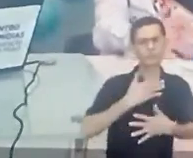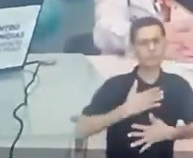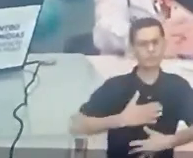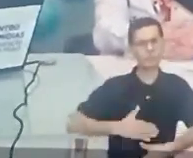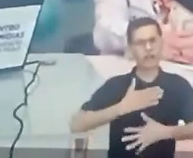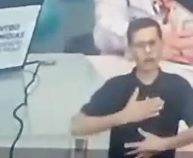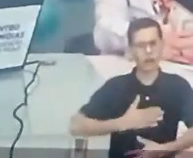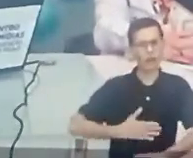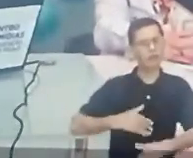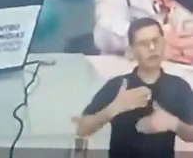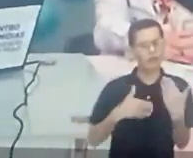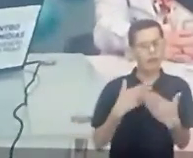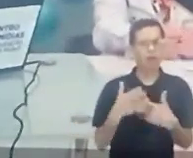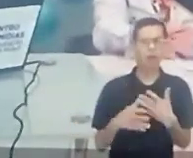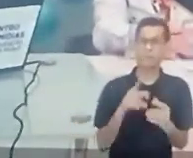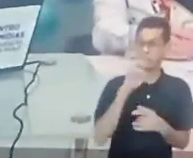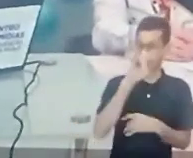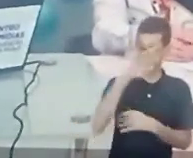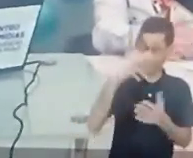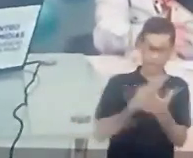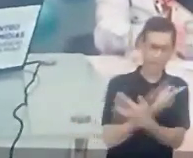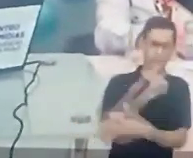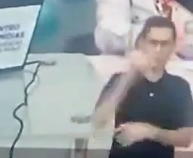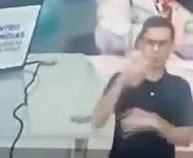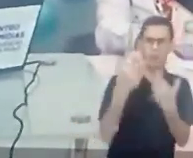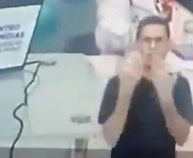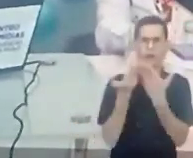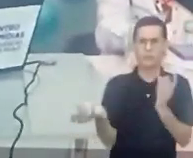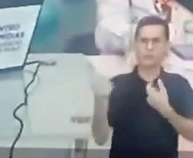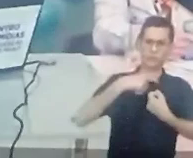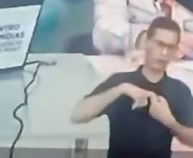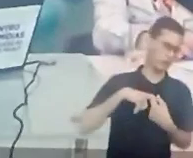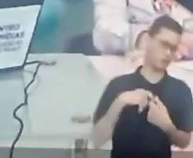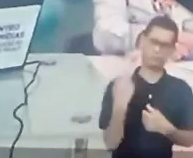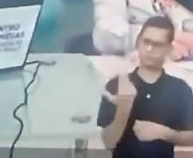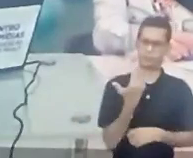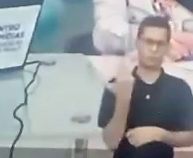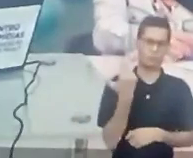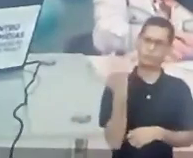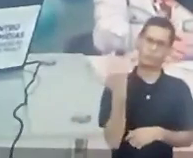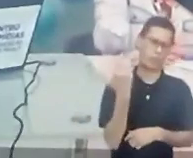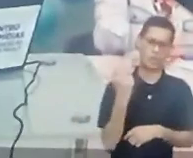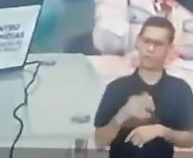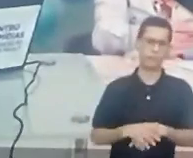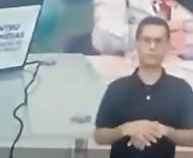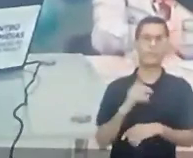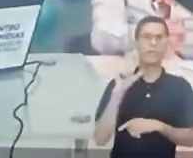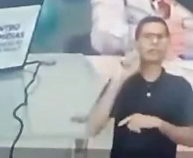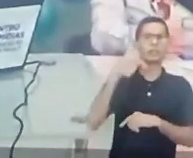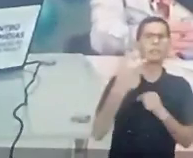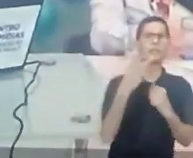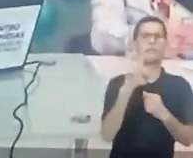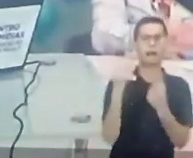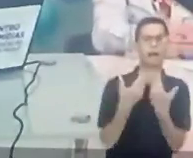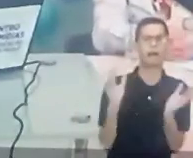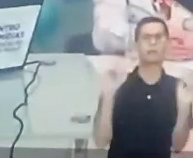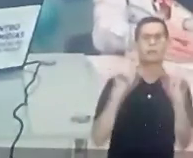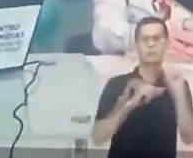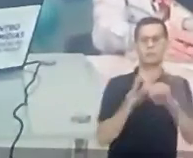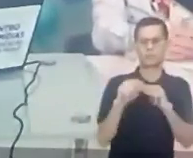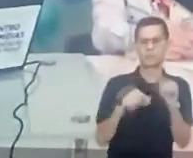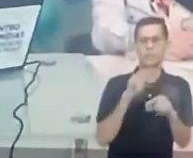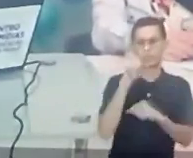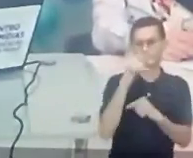poder fazer, porque não vai reabrir. O que vai abrir depois, né, é para alterar os dados que